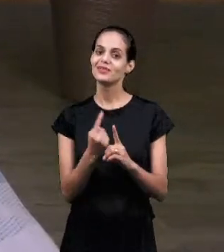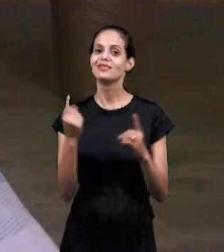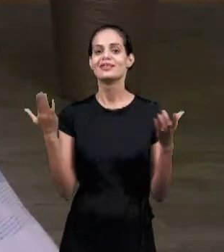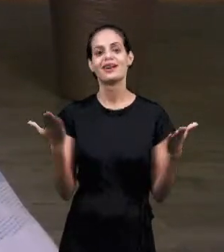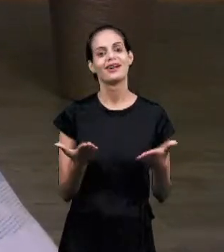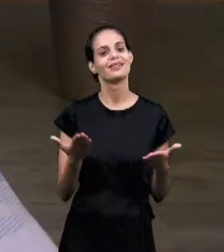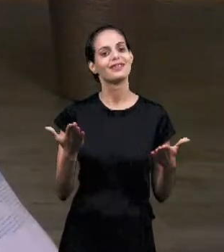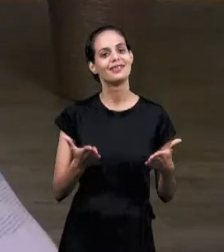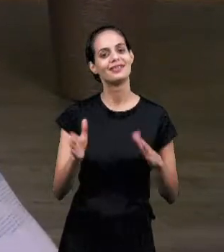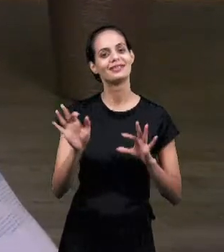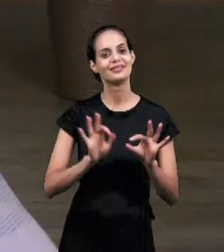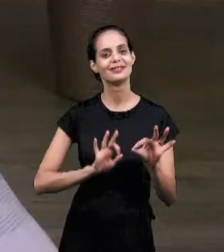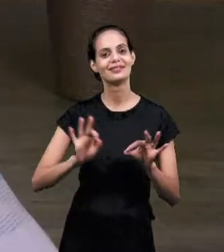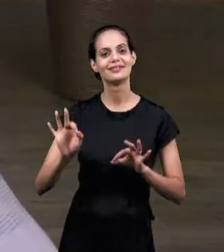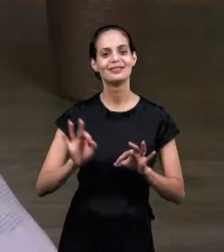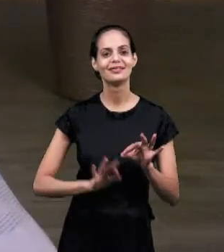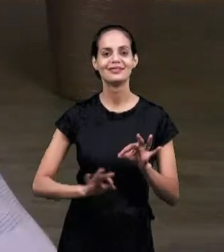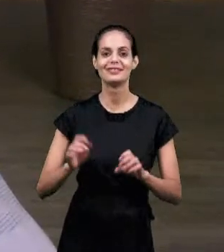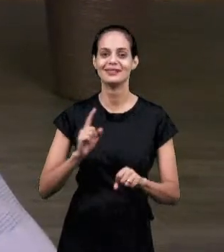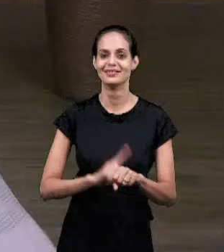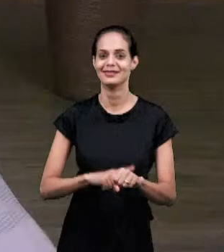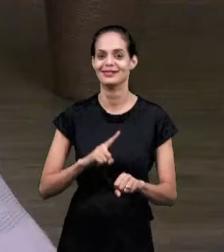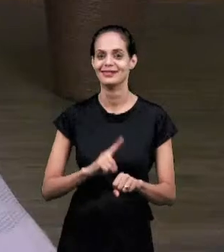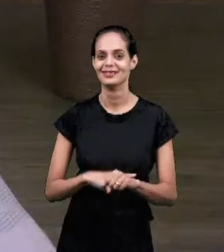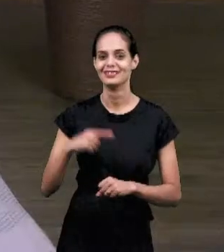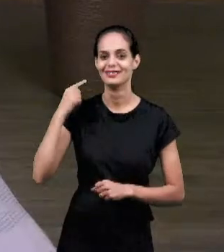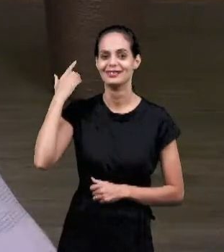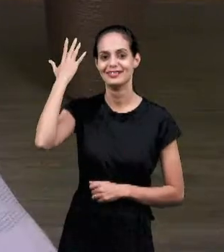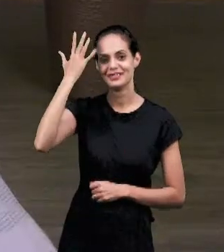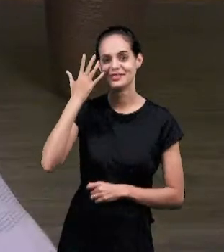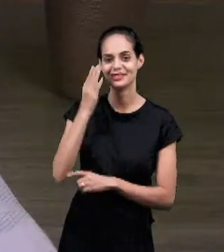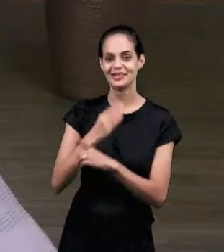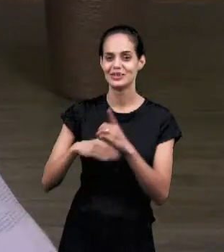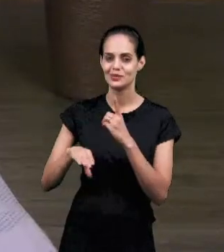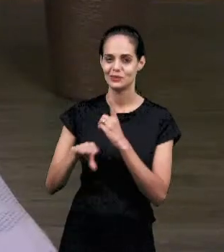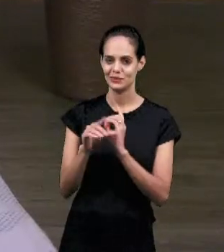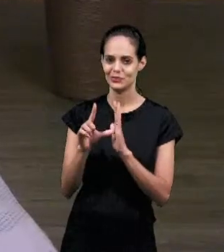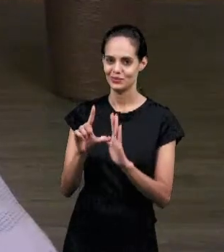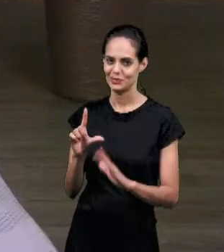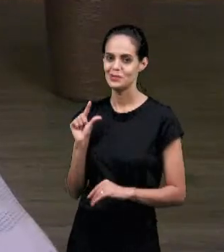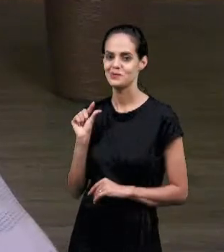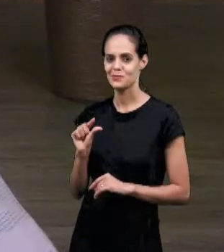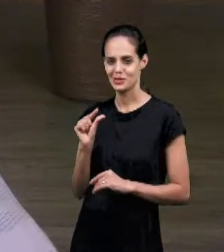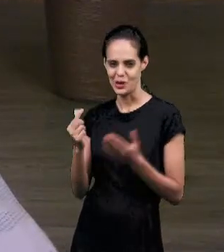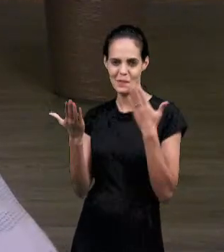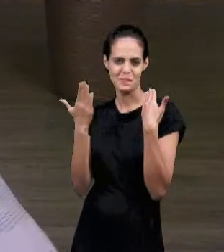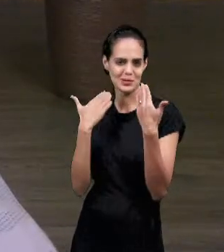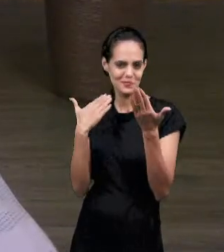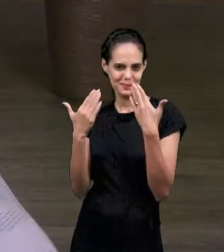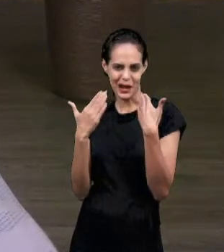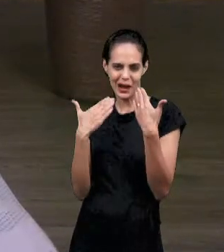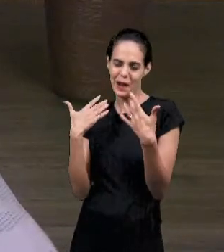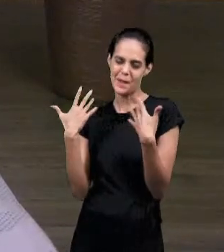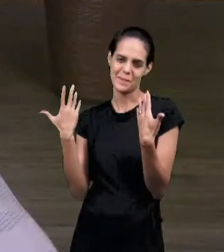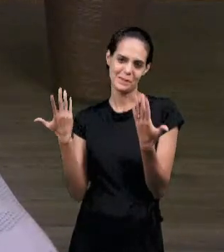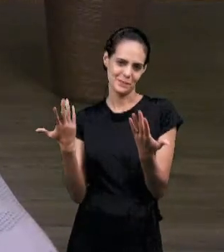se preparando para o momento do culto, esse momento até um pouco mais descontraído que a gente tem aqui. E ao longo dessa semana nós